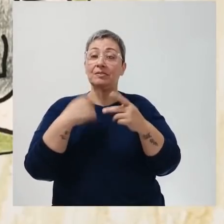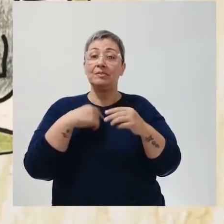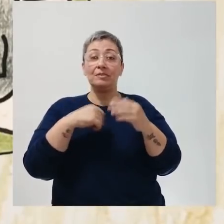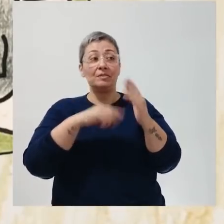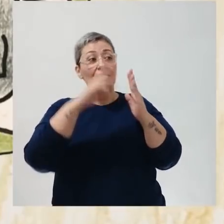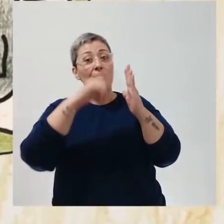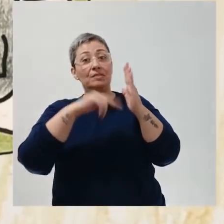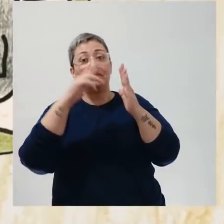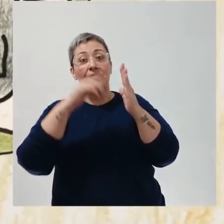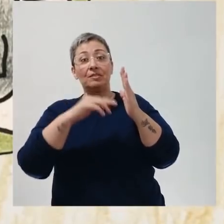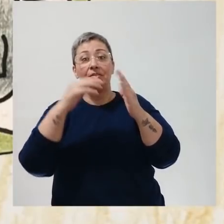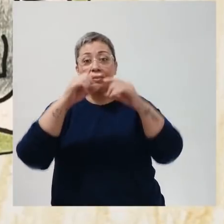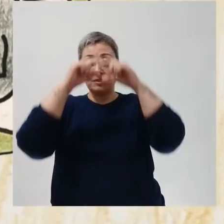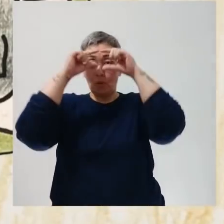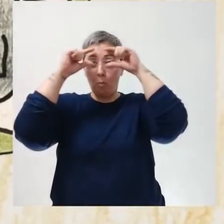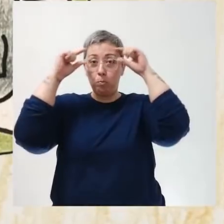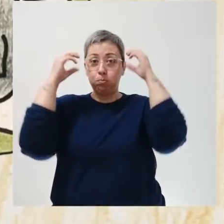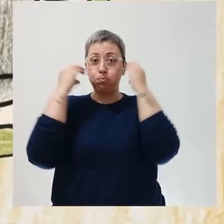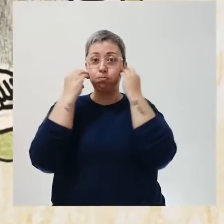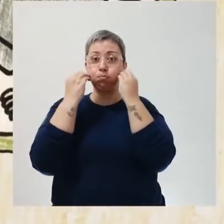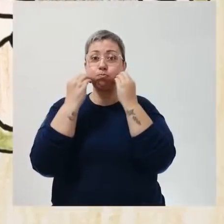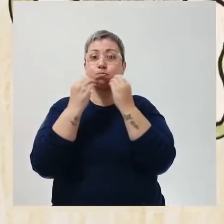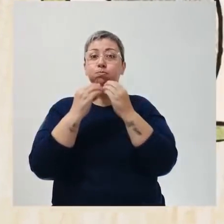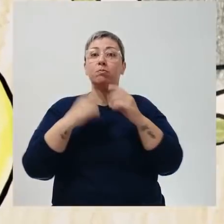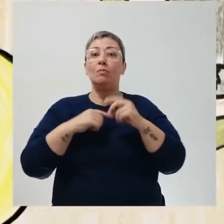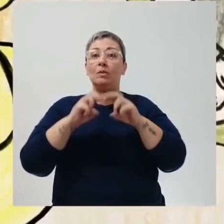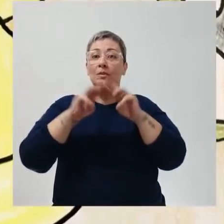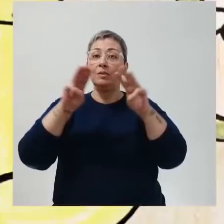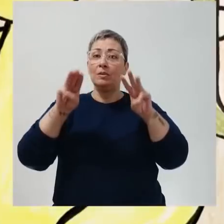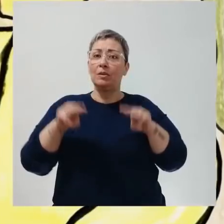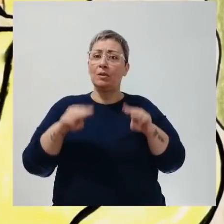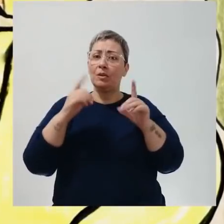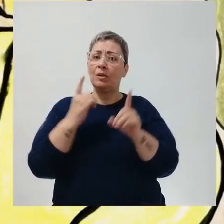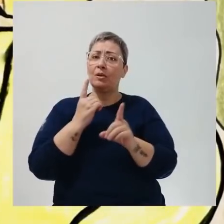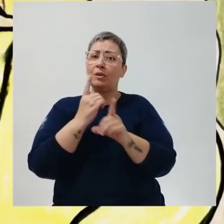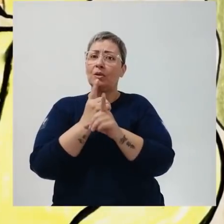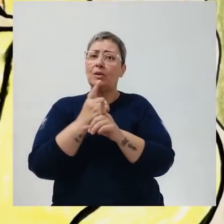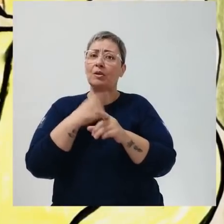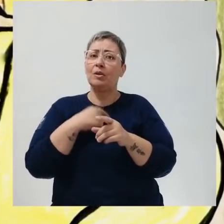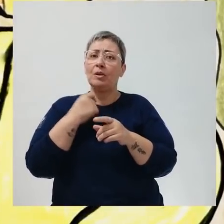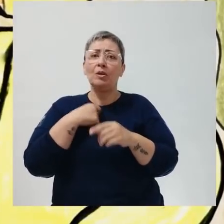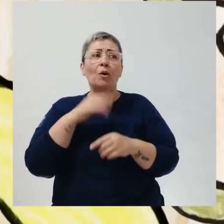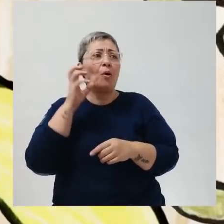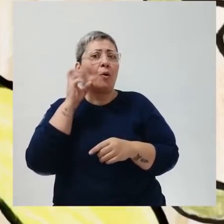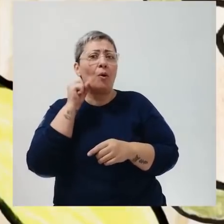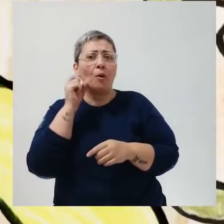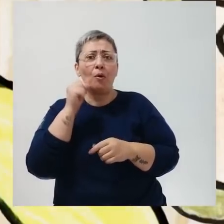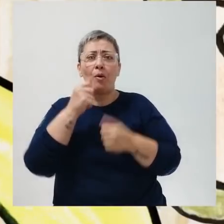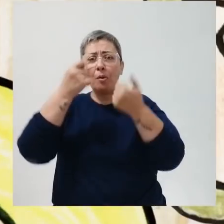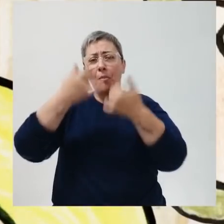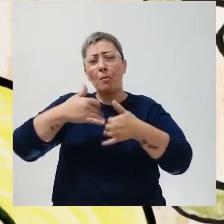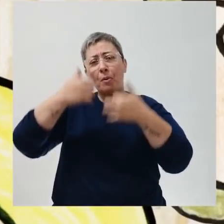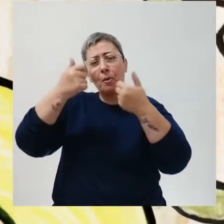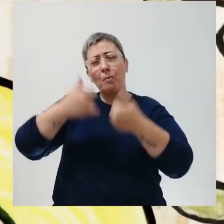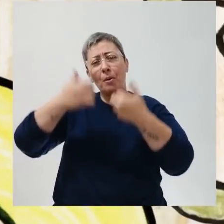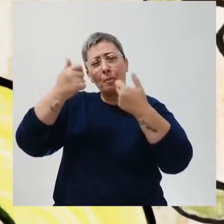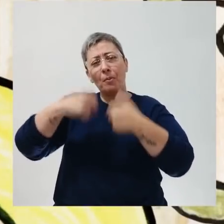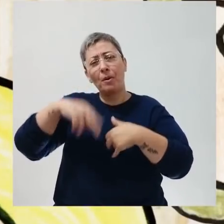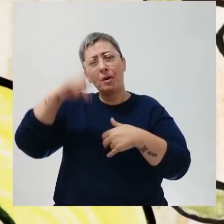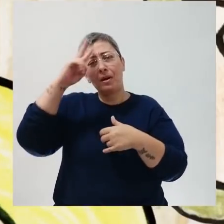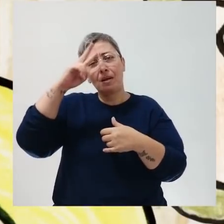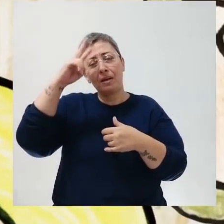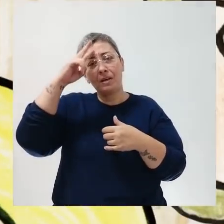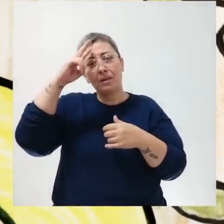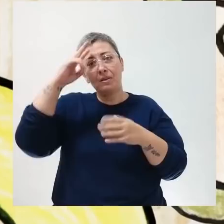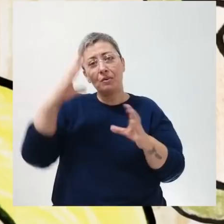de Leonardo da Vinci. E no meio do museu encontrou um ouvinte. E contou tantas histórias,